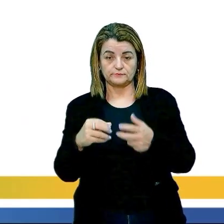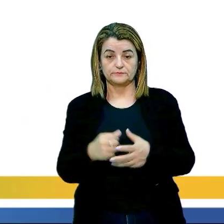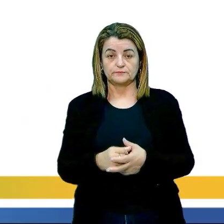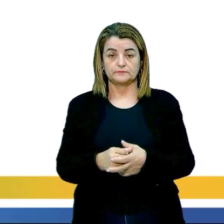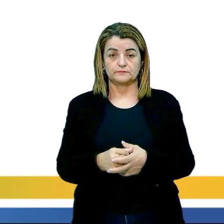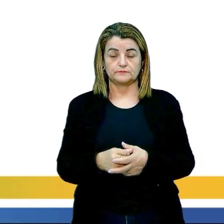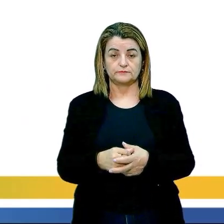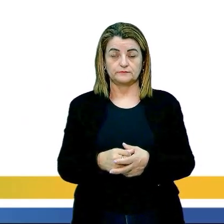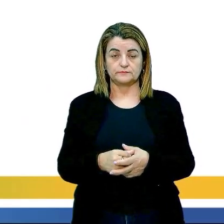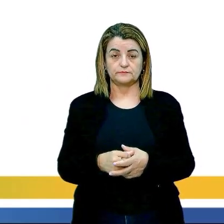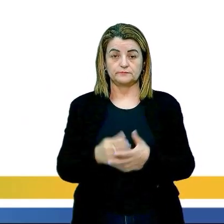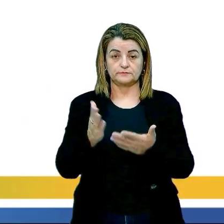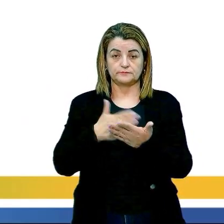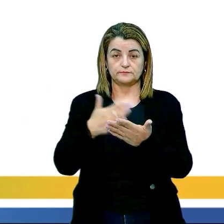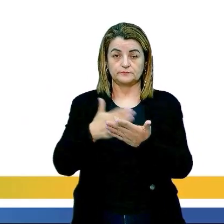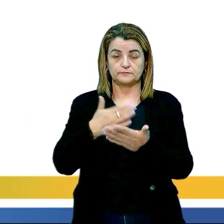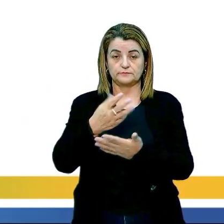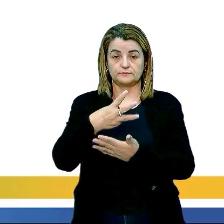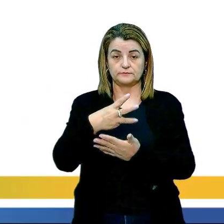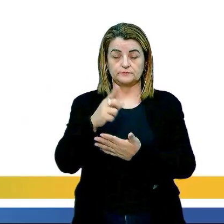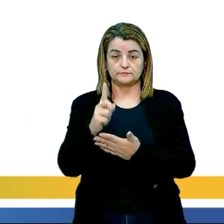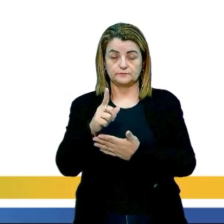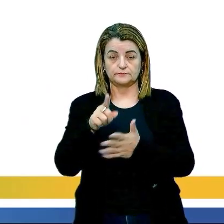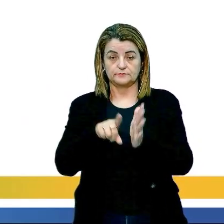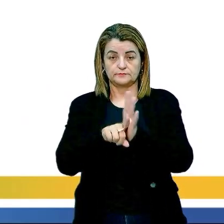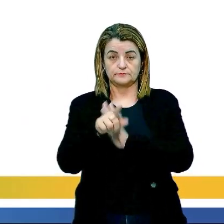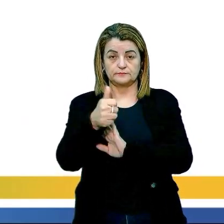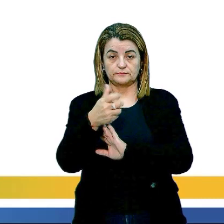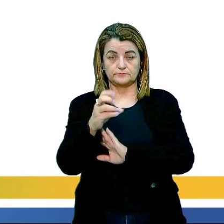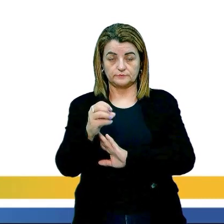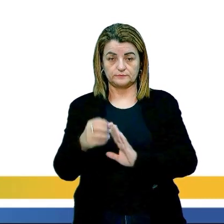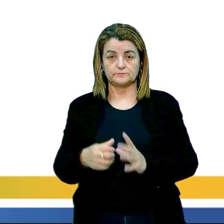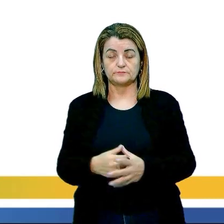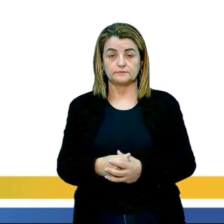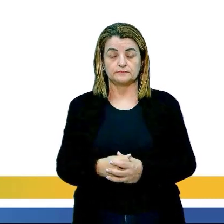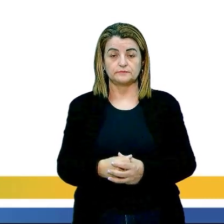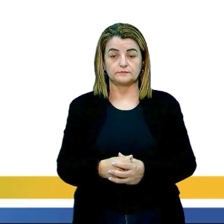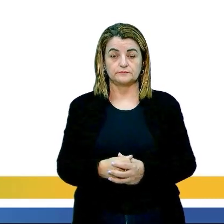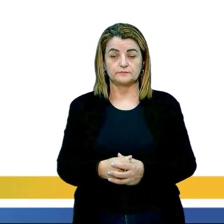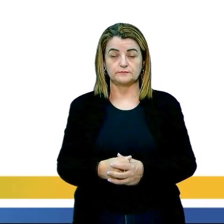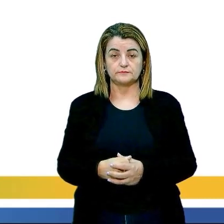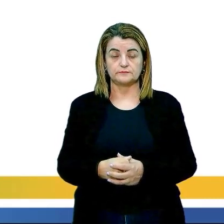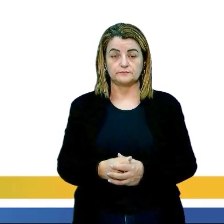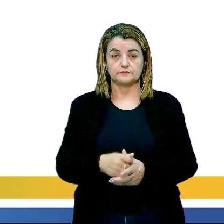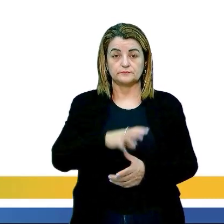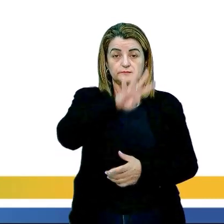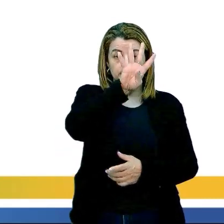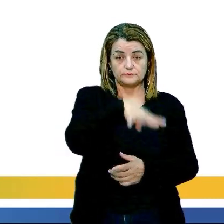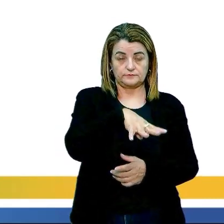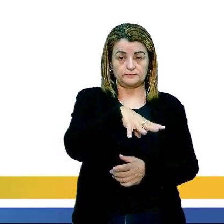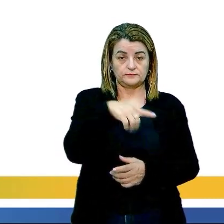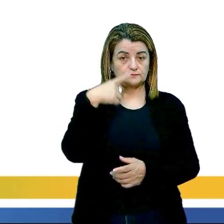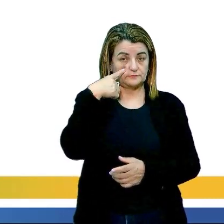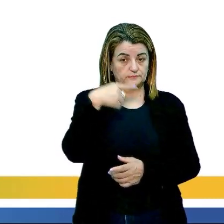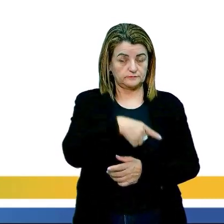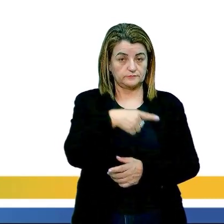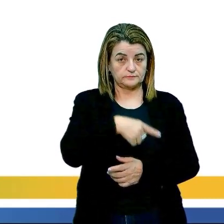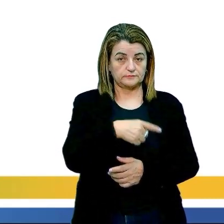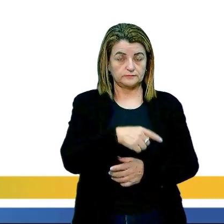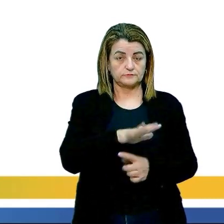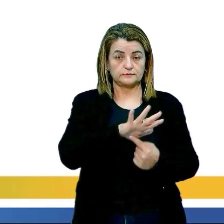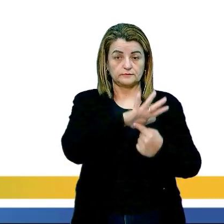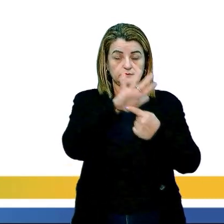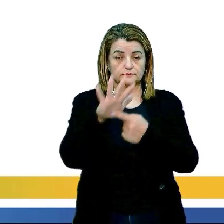Página 31, questão 10. Diz assim: o gráfico abaixo mostra dados referentes